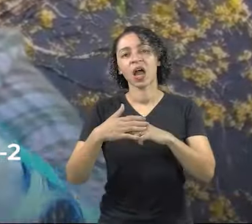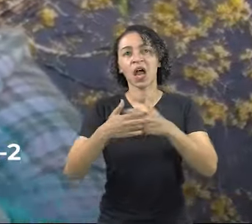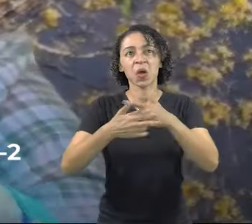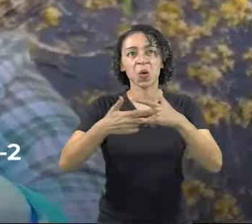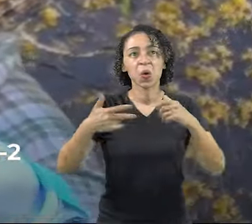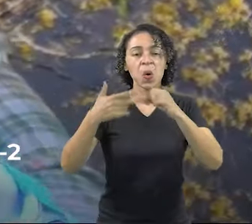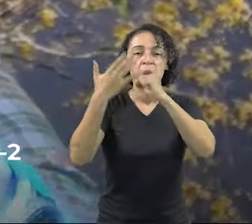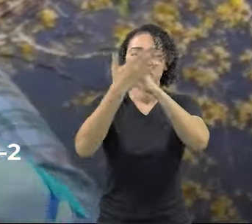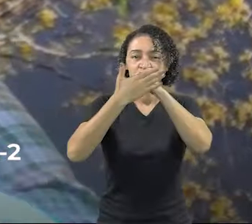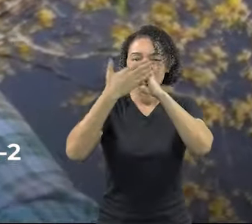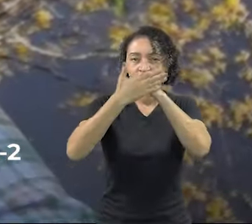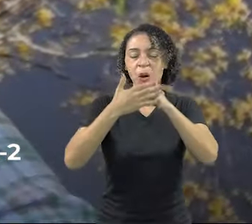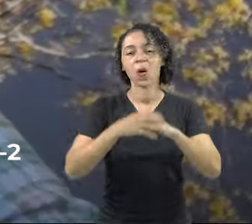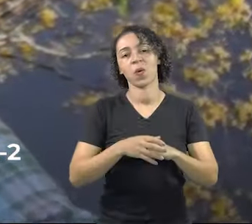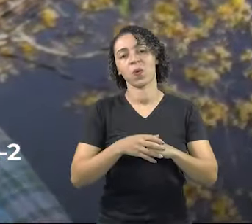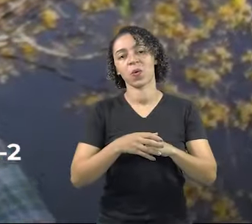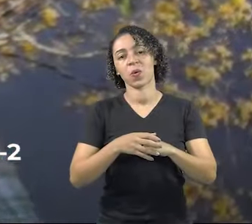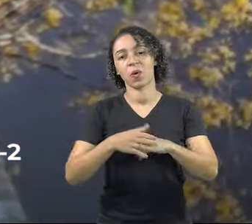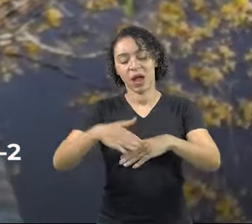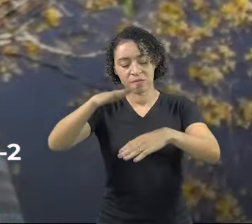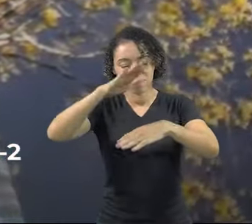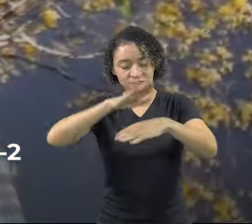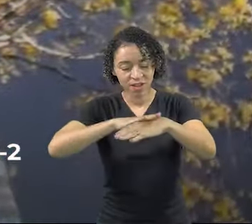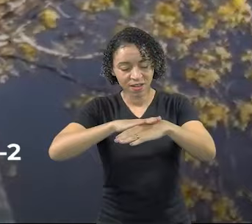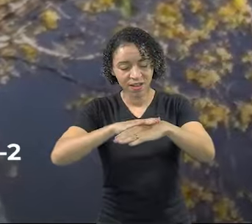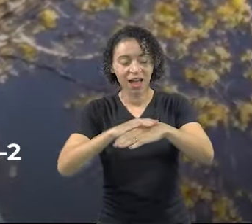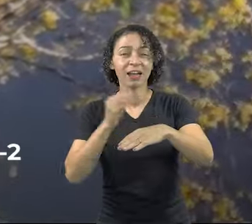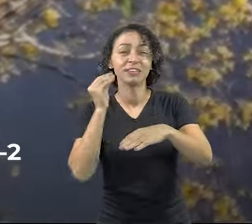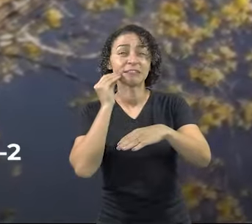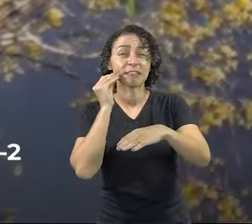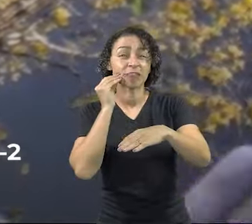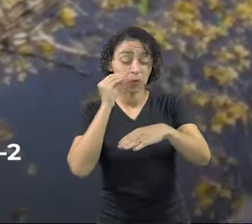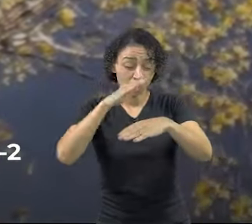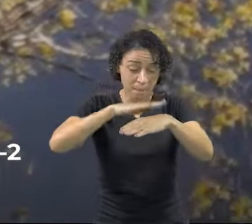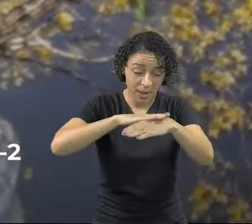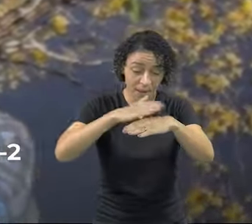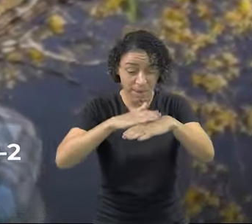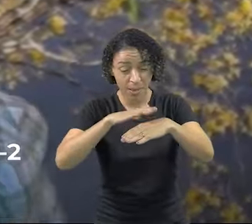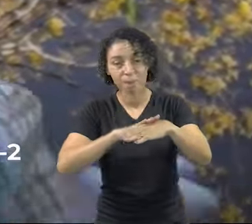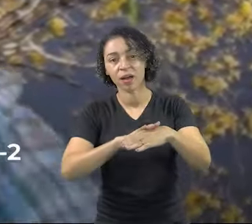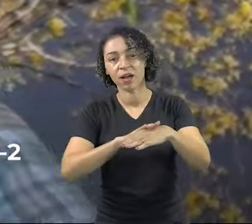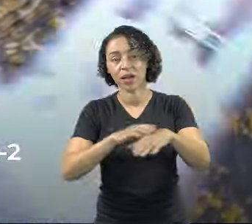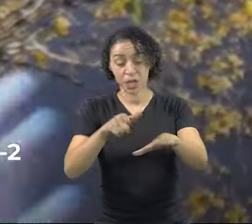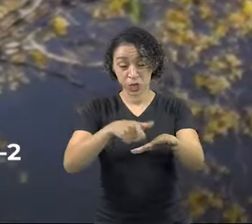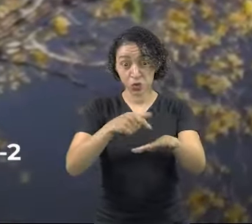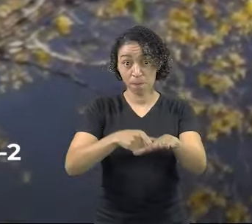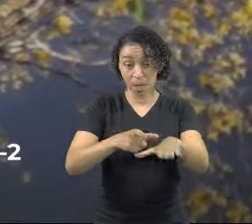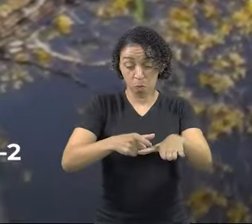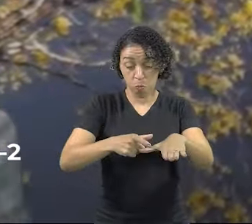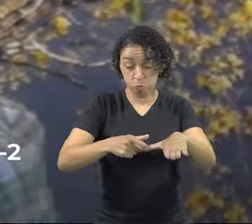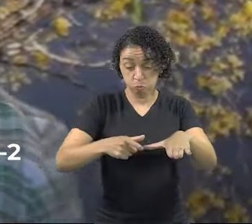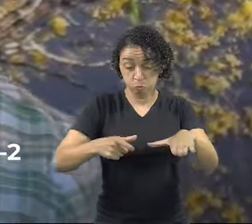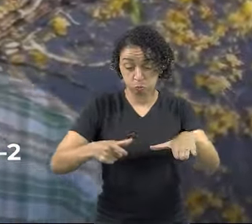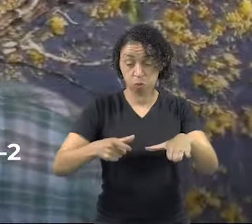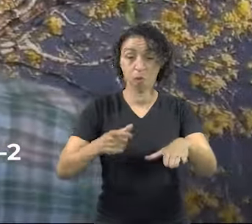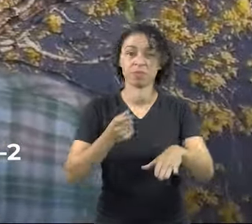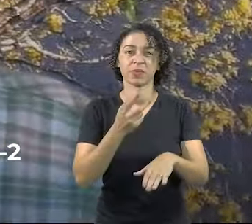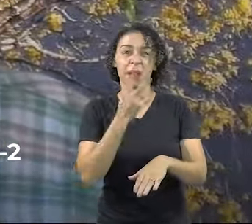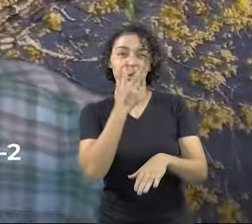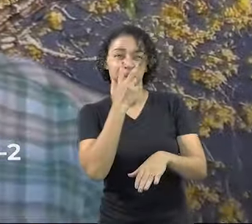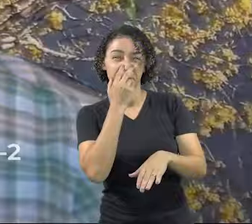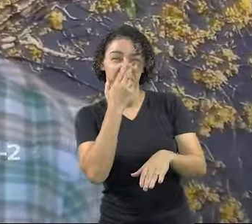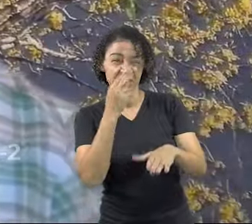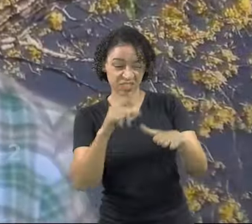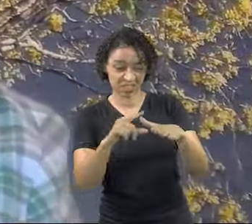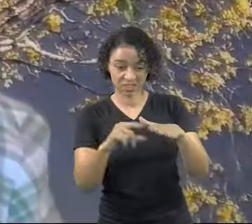ali tentava cocar cocar e meu pé enchando parecia Ô Jorge saiu Saiu mas aí lá